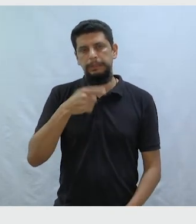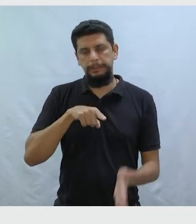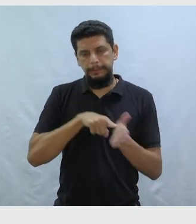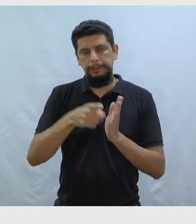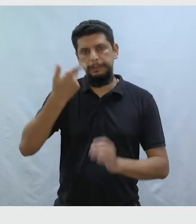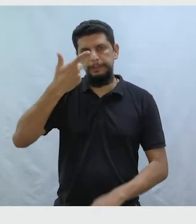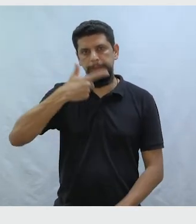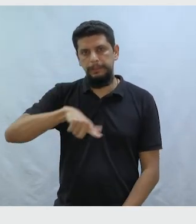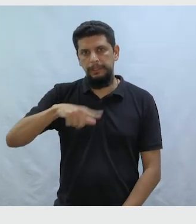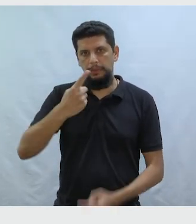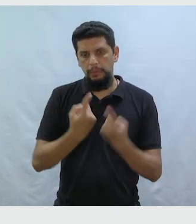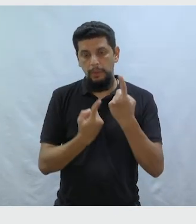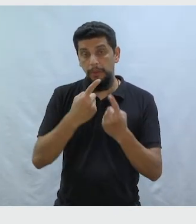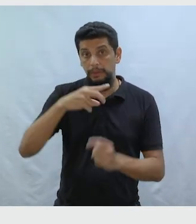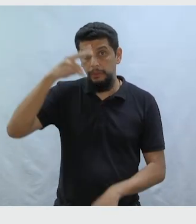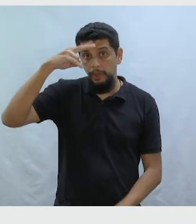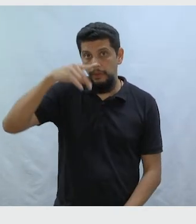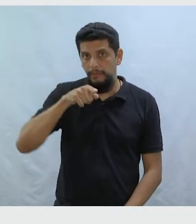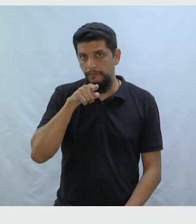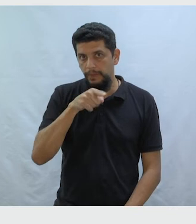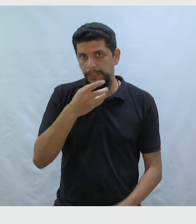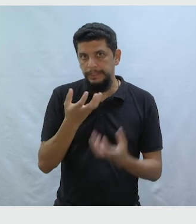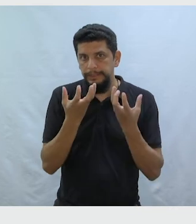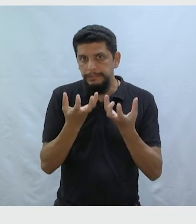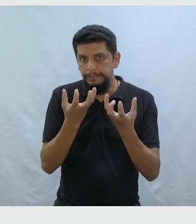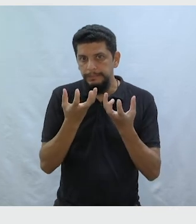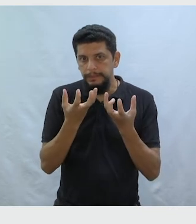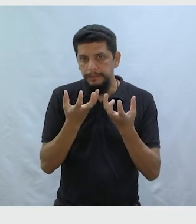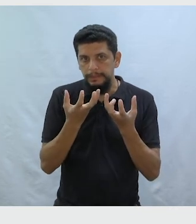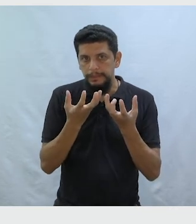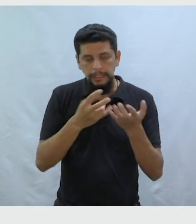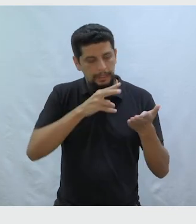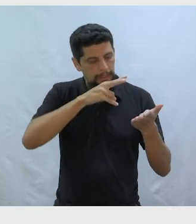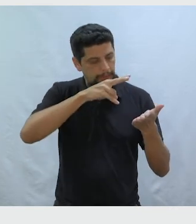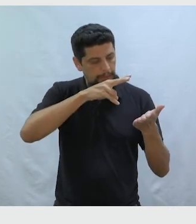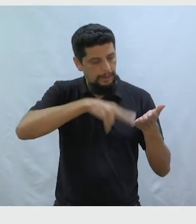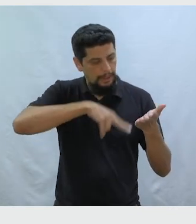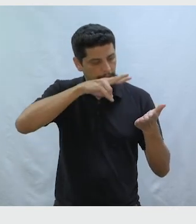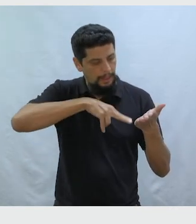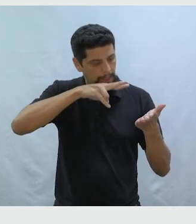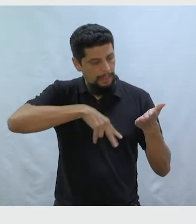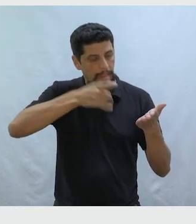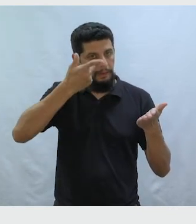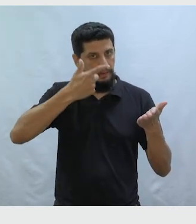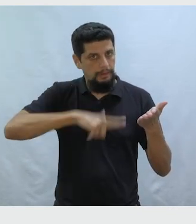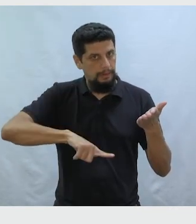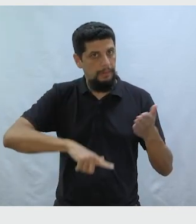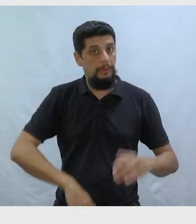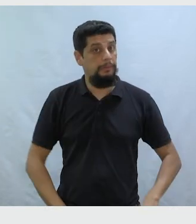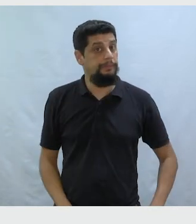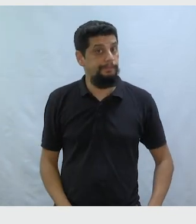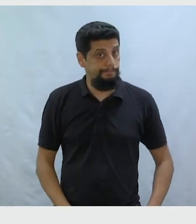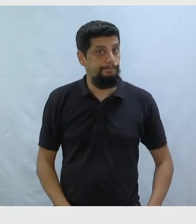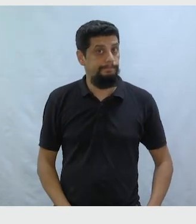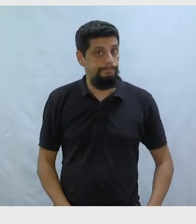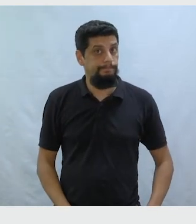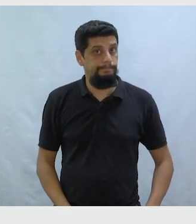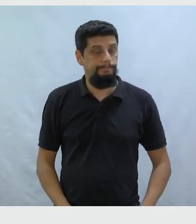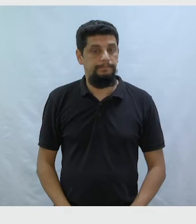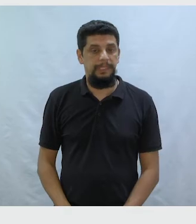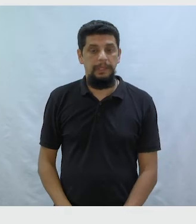de novo qual história você quer re viiv Olha só